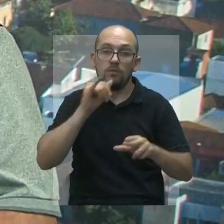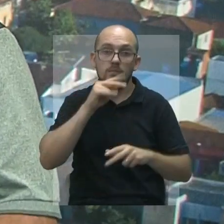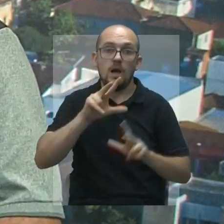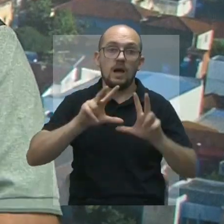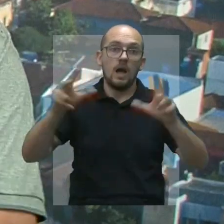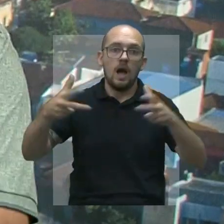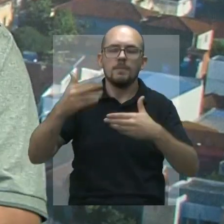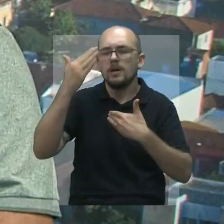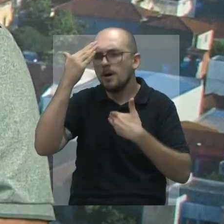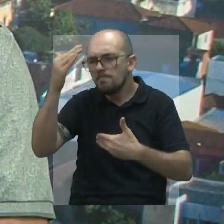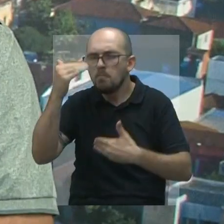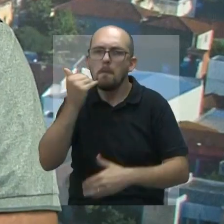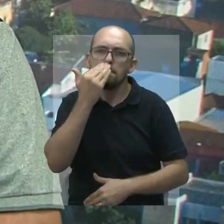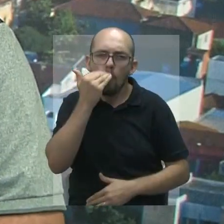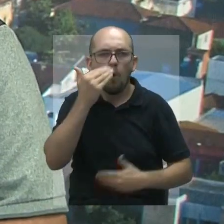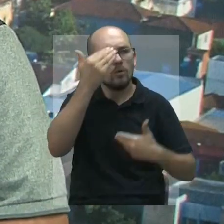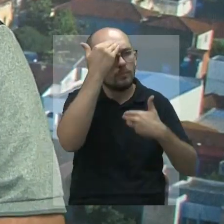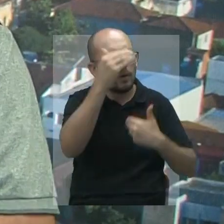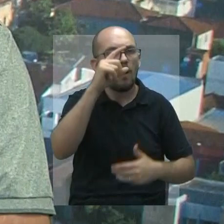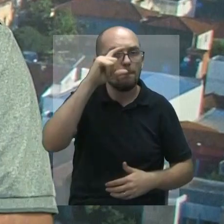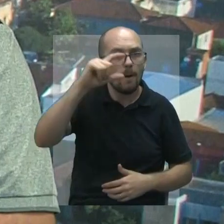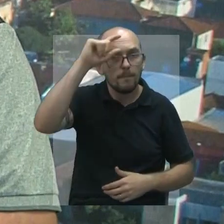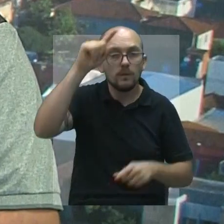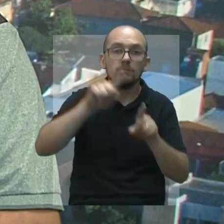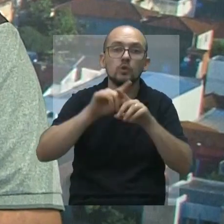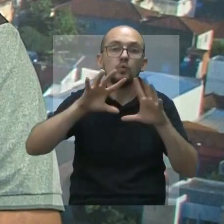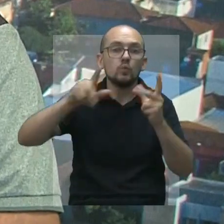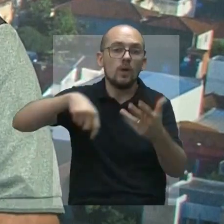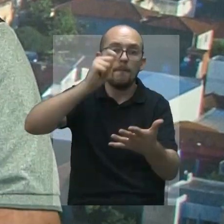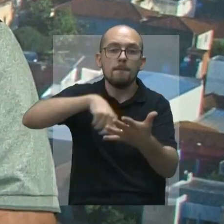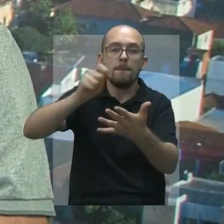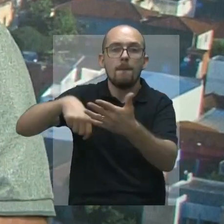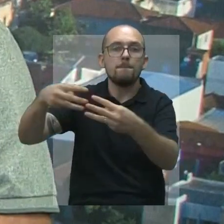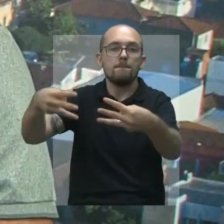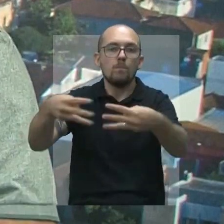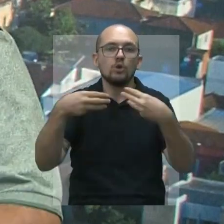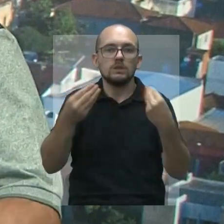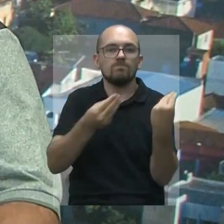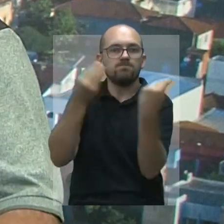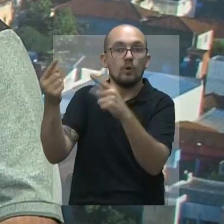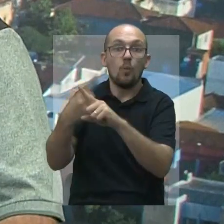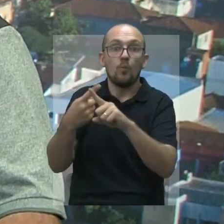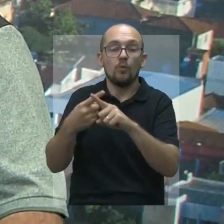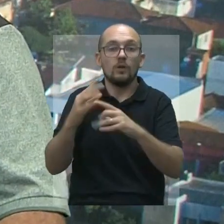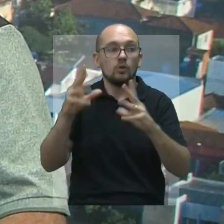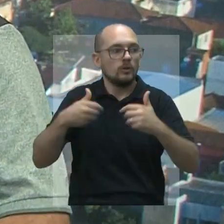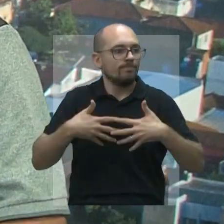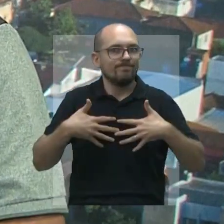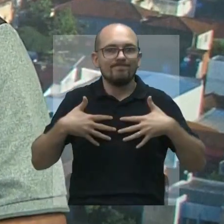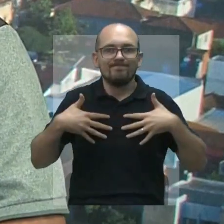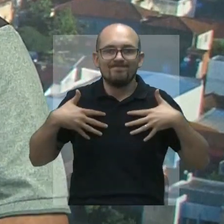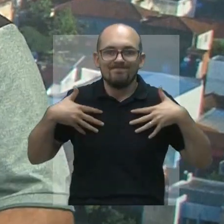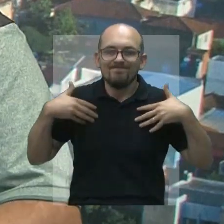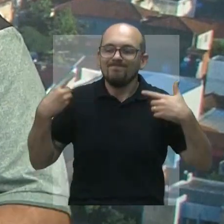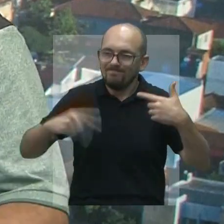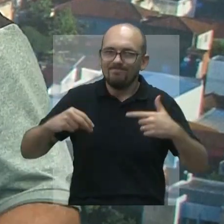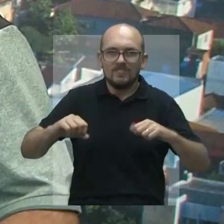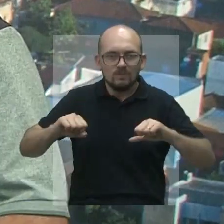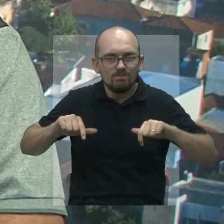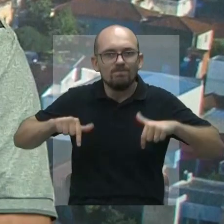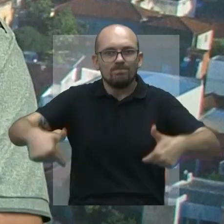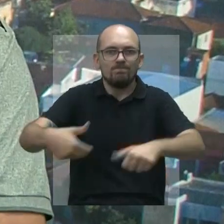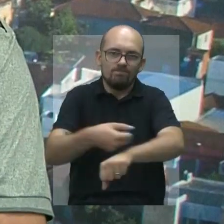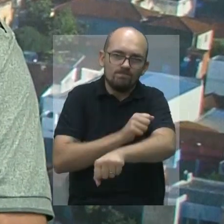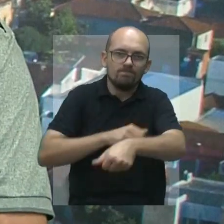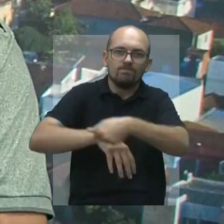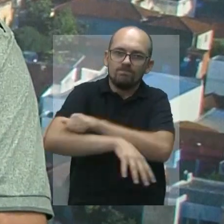Borgo e também do Barbieri, e a todos que assinaram a propositura da moção. É algo que eleva ainda mais o nome do Galo e nos